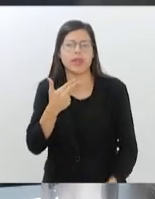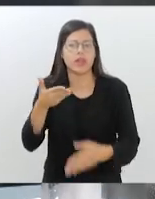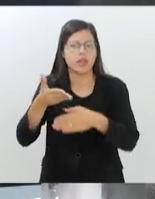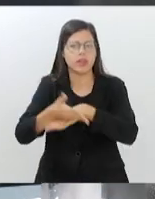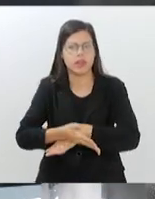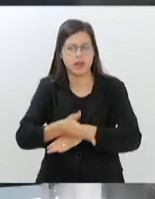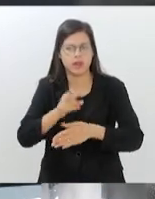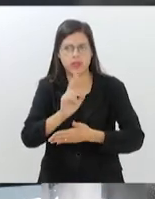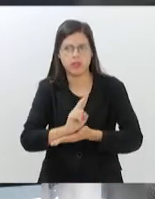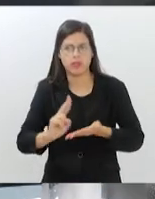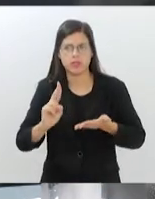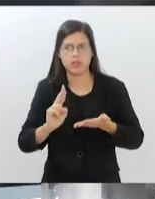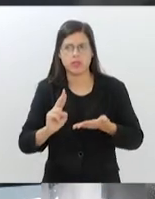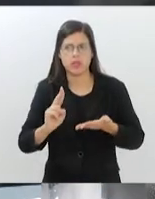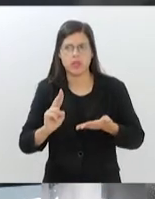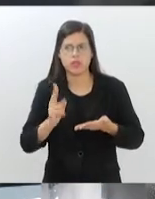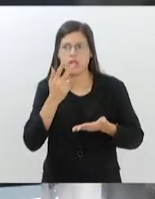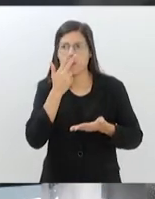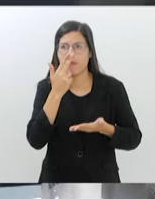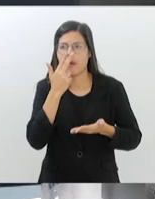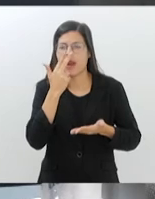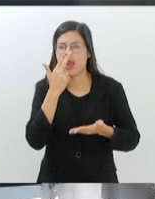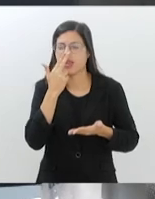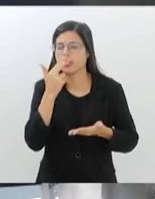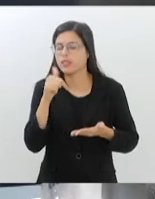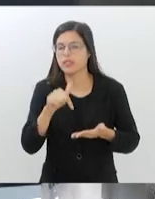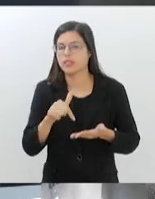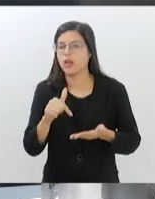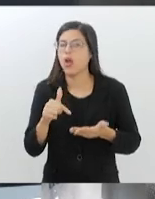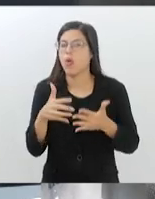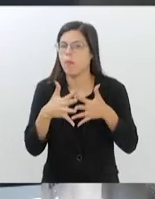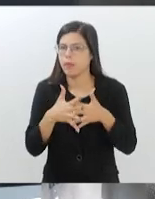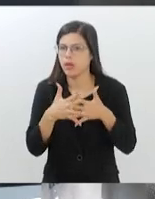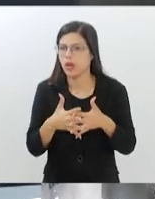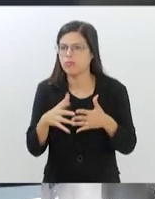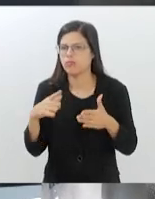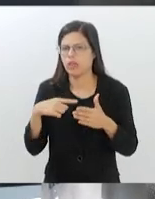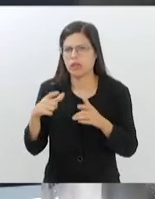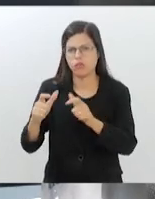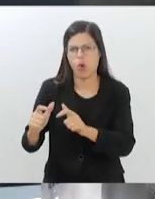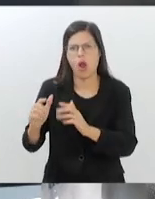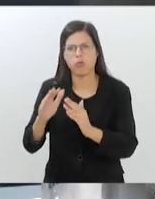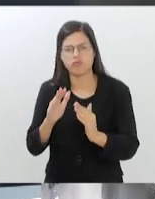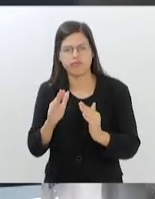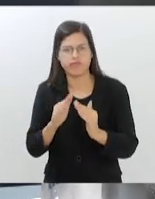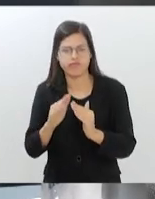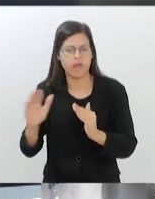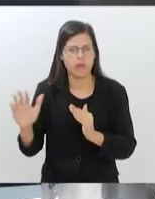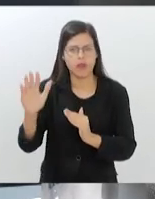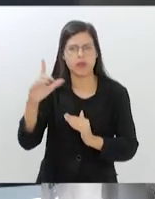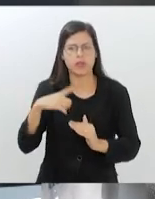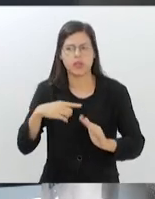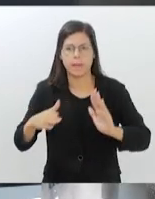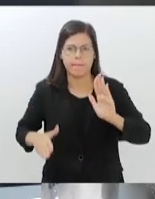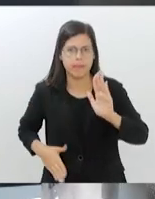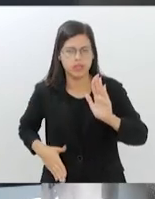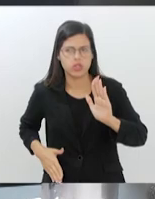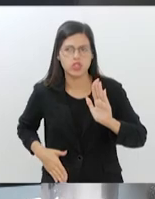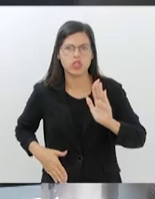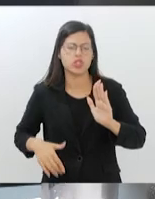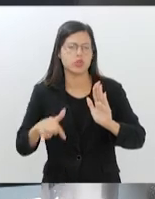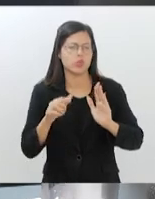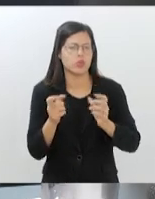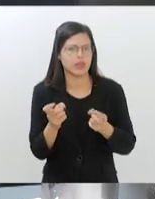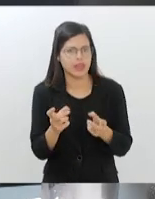hoje num estado paralelo a gente tem áreas dominadas por facções criminosas milícias narcotráfico onde de fato o estado não entra